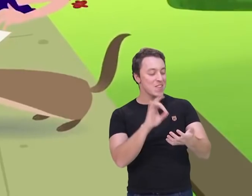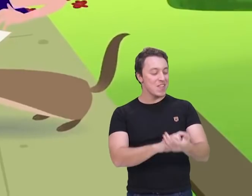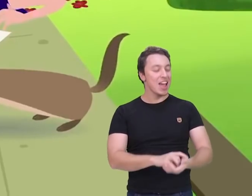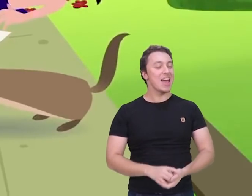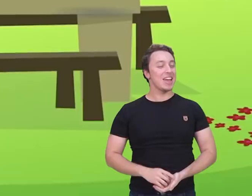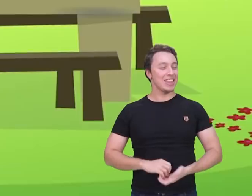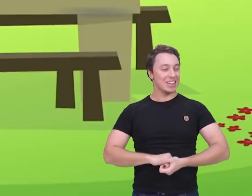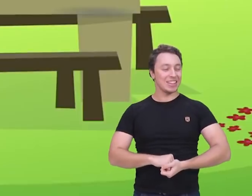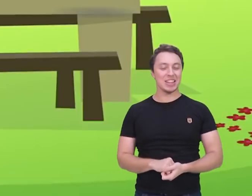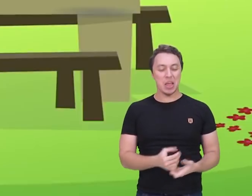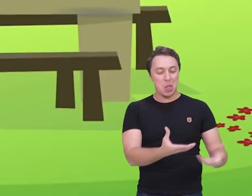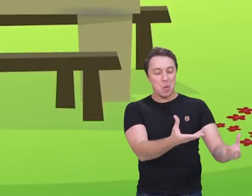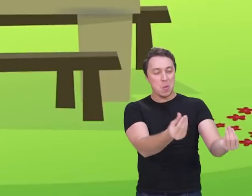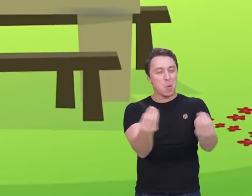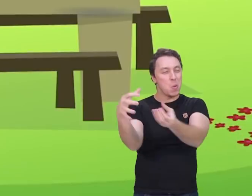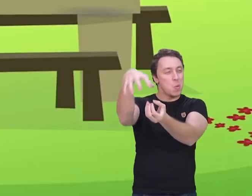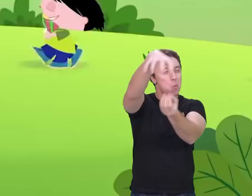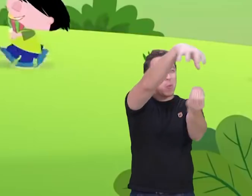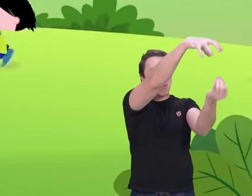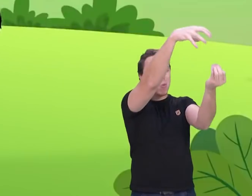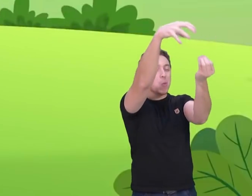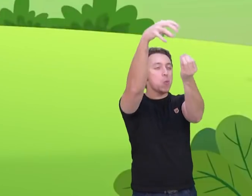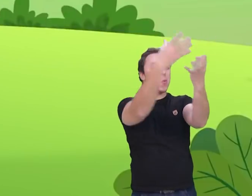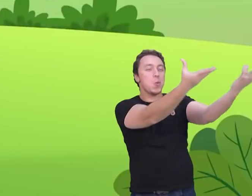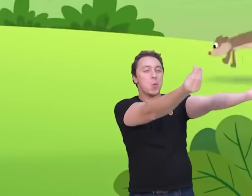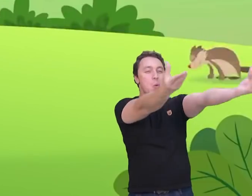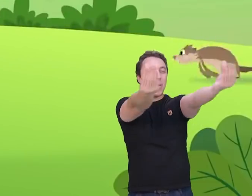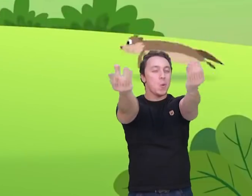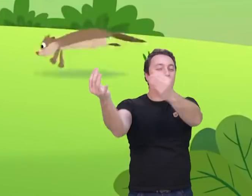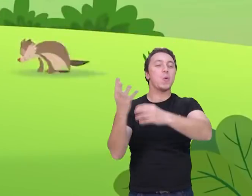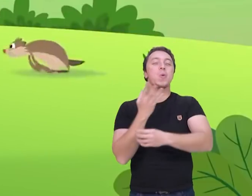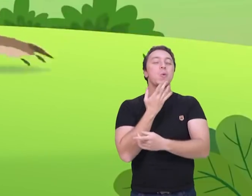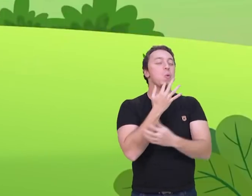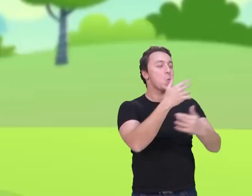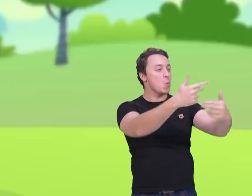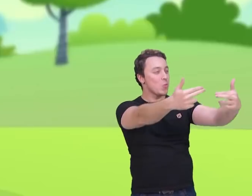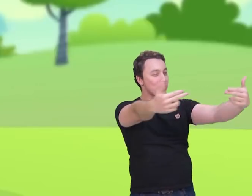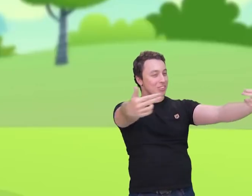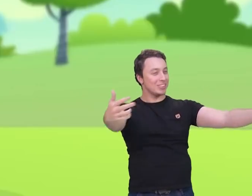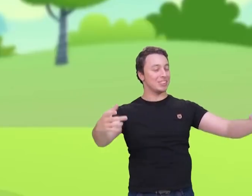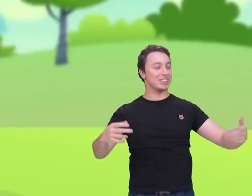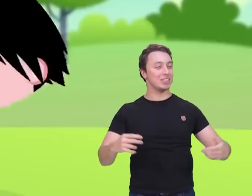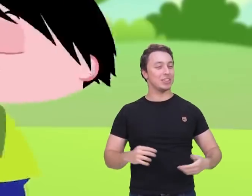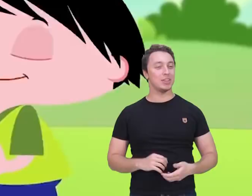Já pensou? Um monte de balões coloridos no céu?